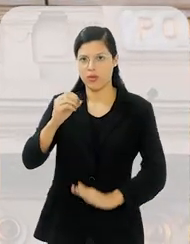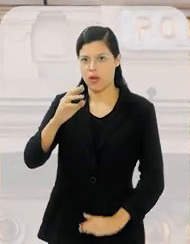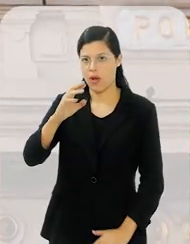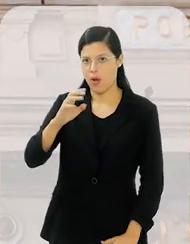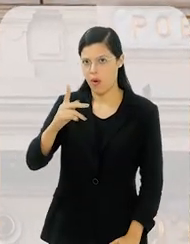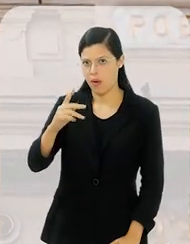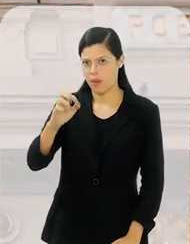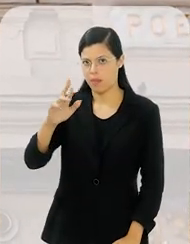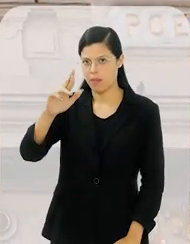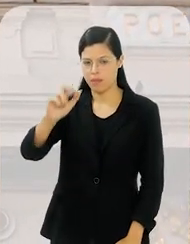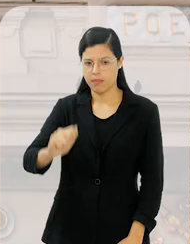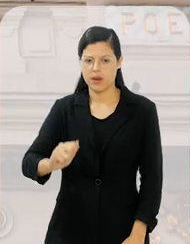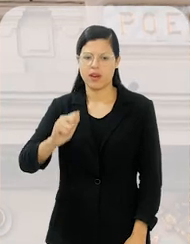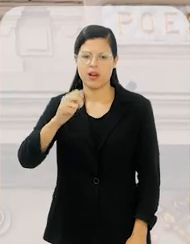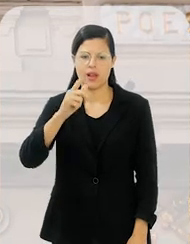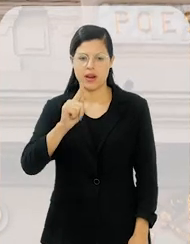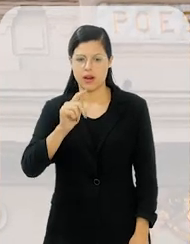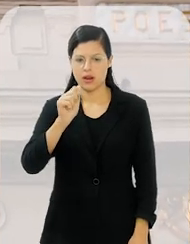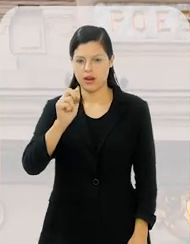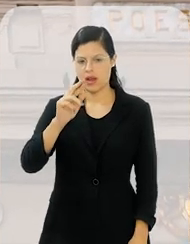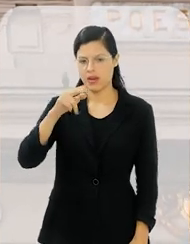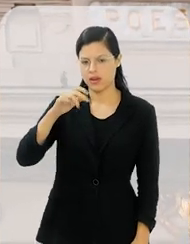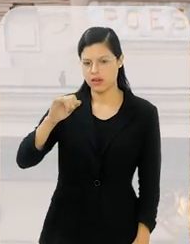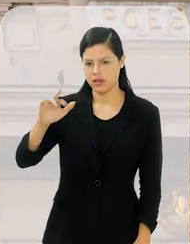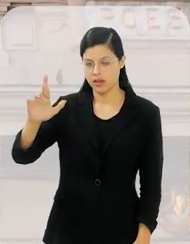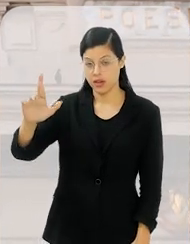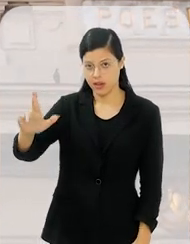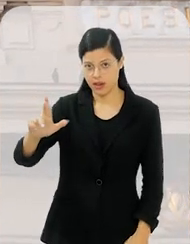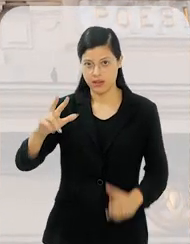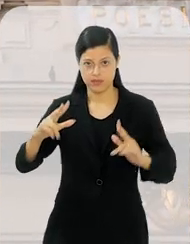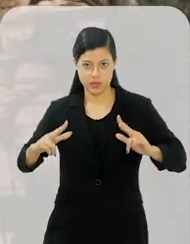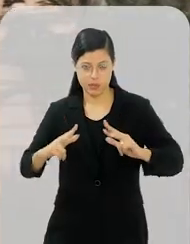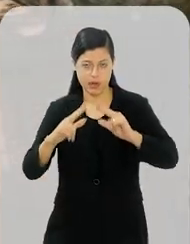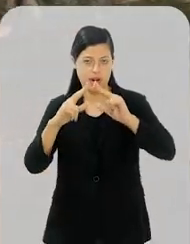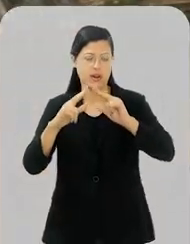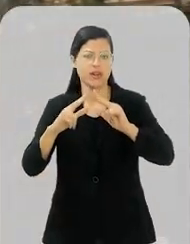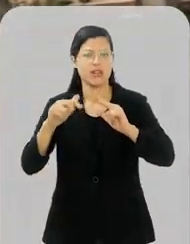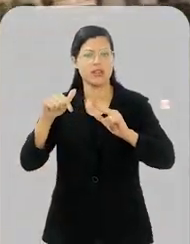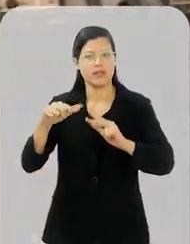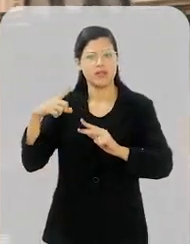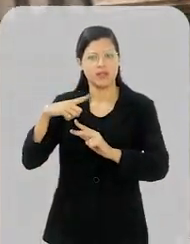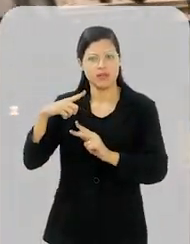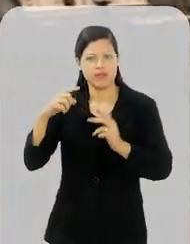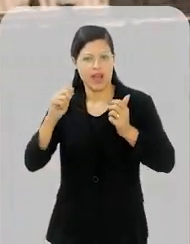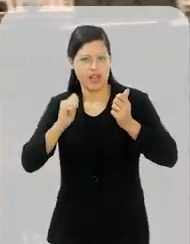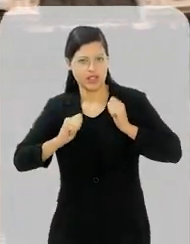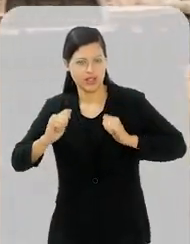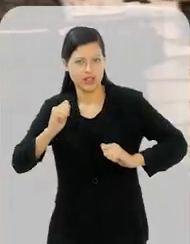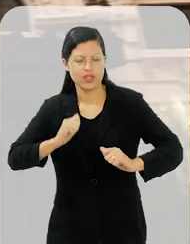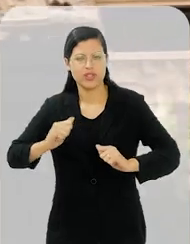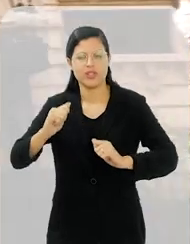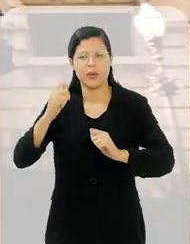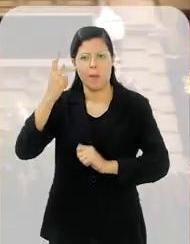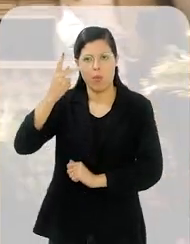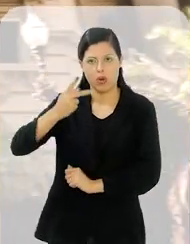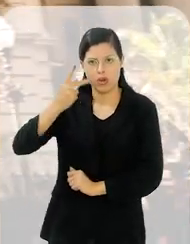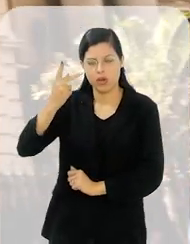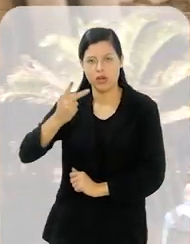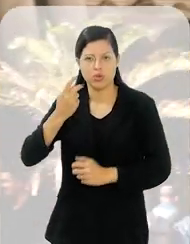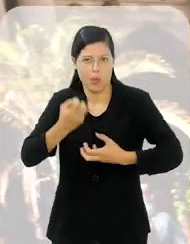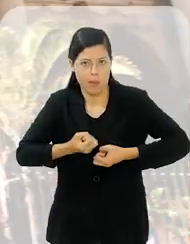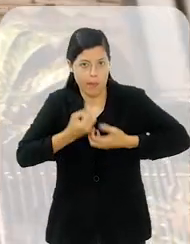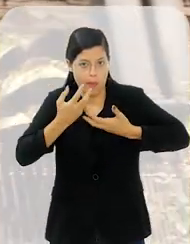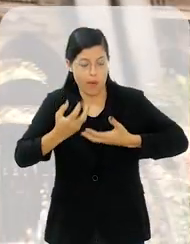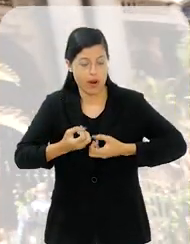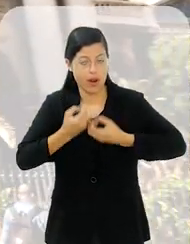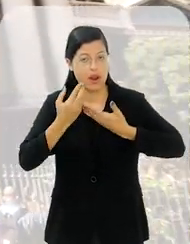ares de Belle Époque para a capital da Jovem República do Brasil. Recebeu artistas, poetas, políticos,